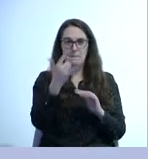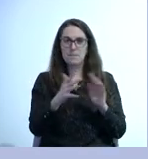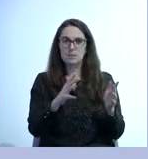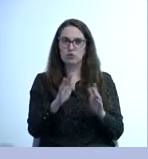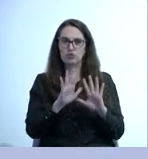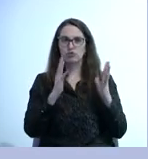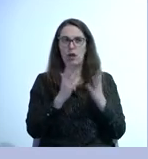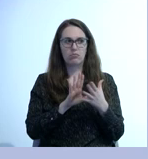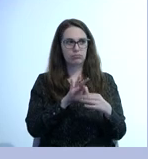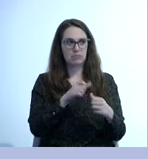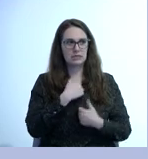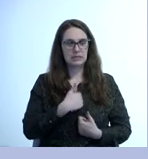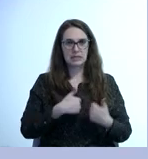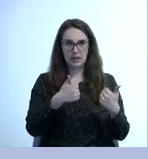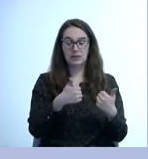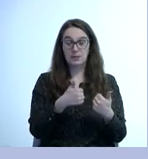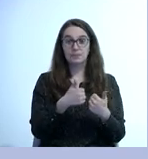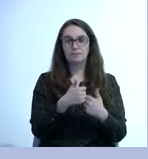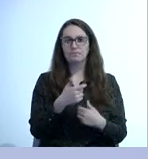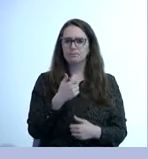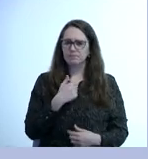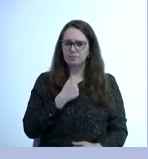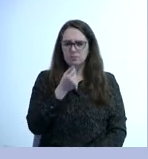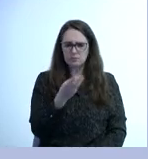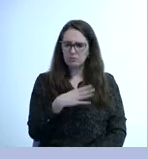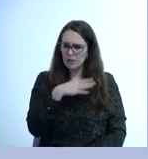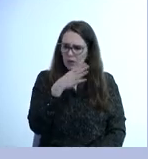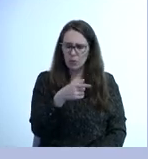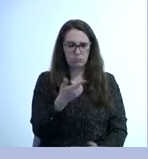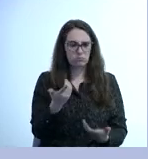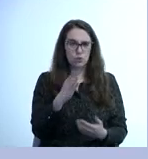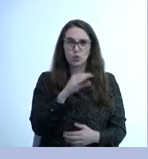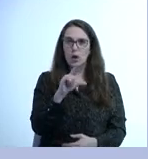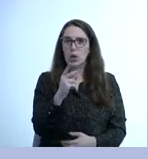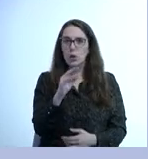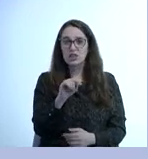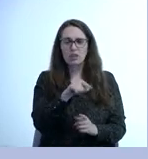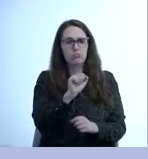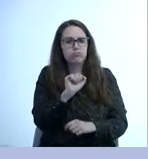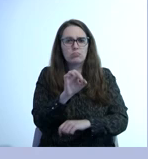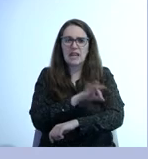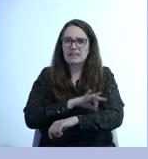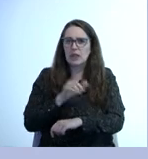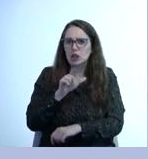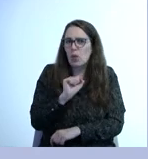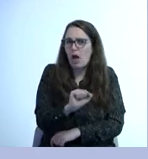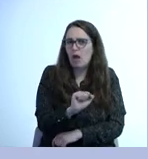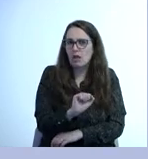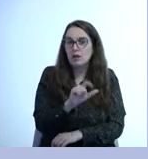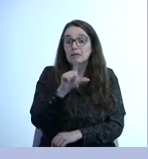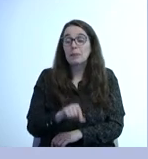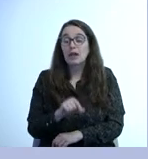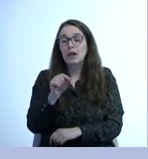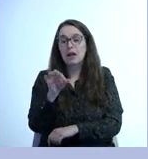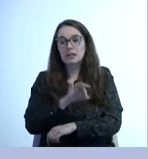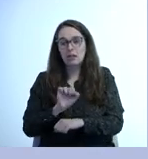em relação à cidade. Eu, muitas vezes, digo que o João Luís é o arquiteto de Lisboa, mas, ao mesmo tempo, também é um arquiteto do mundo.